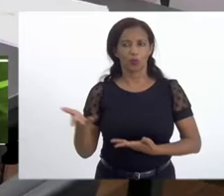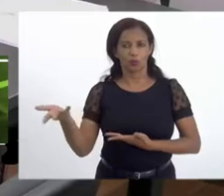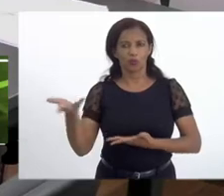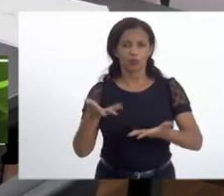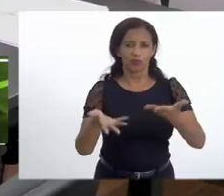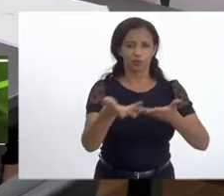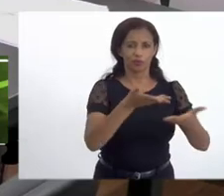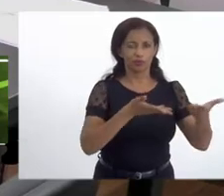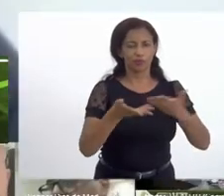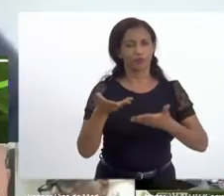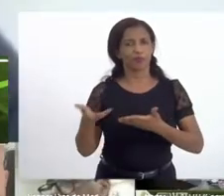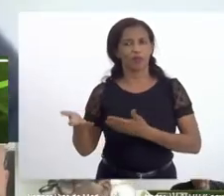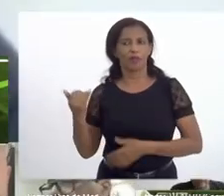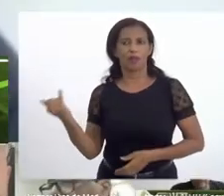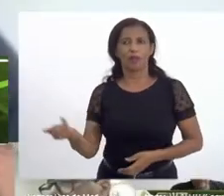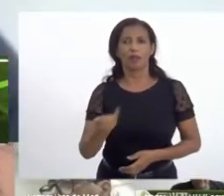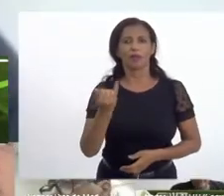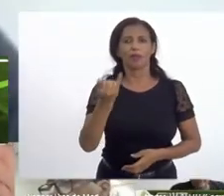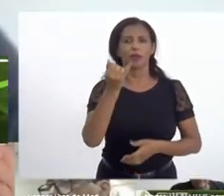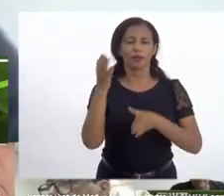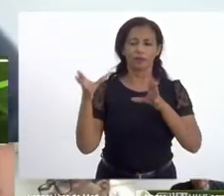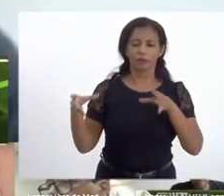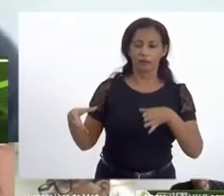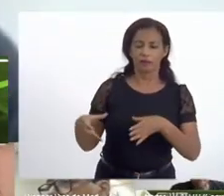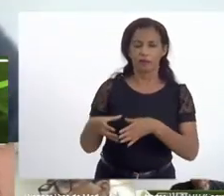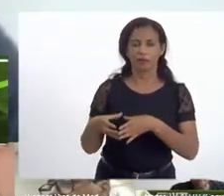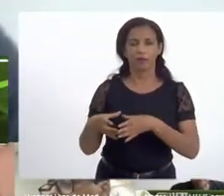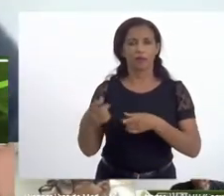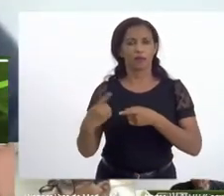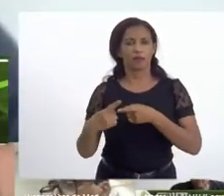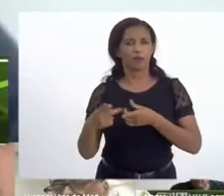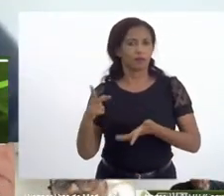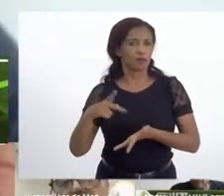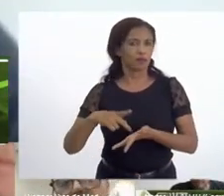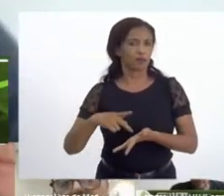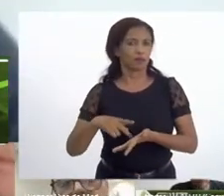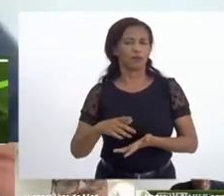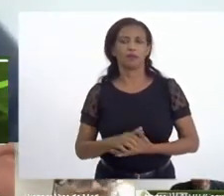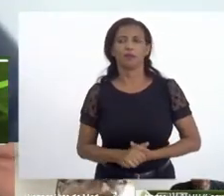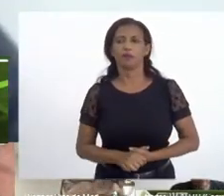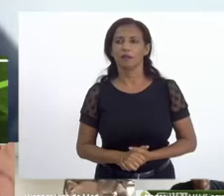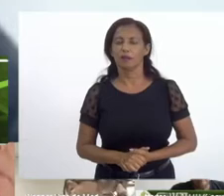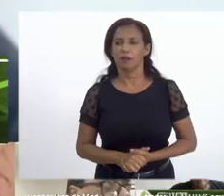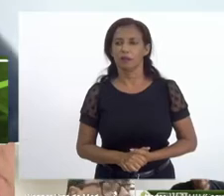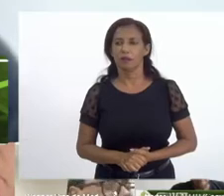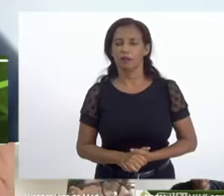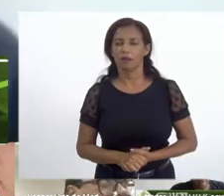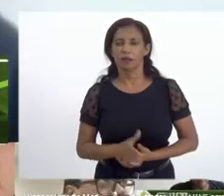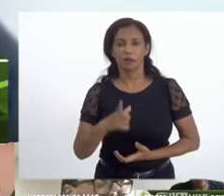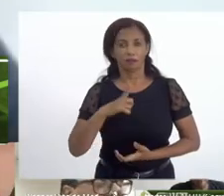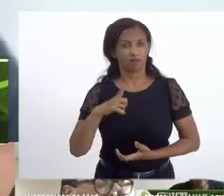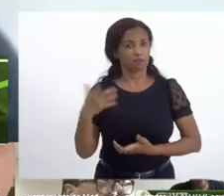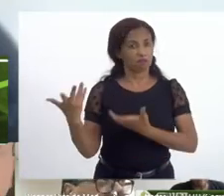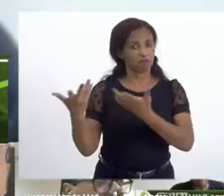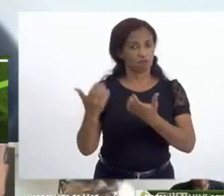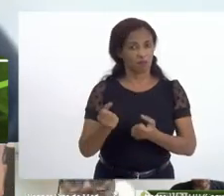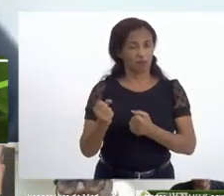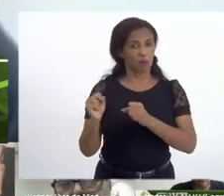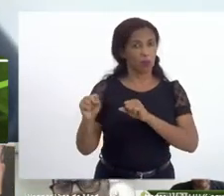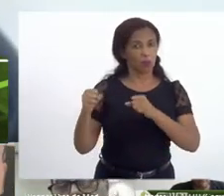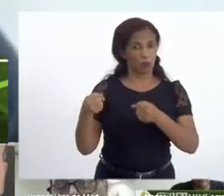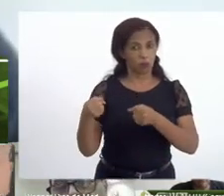participantes, da importância dessa comissão, porque, de fato, levando em consideração o